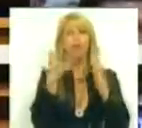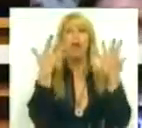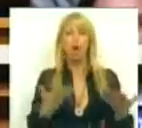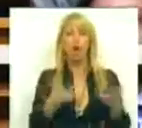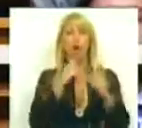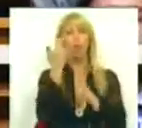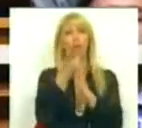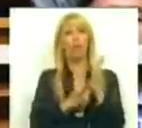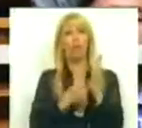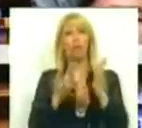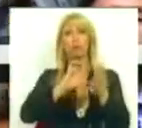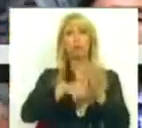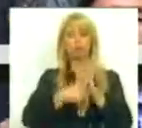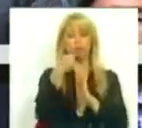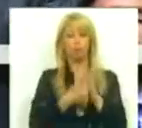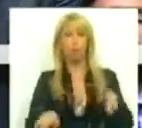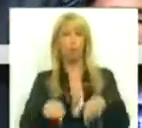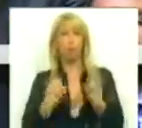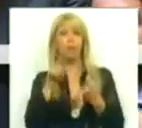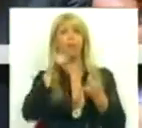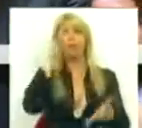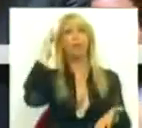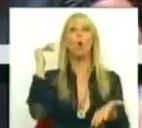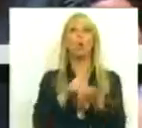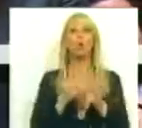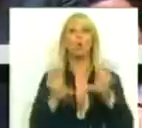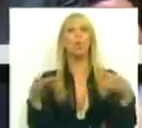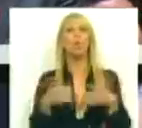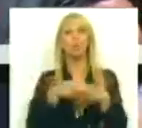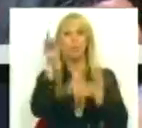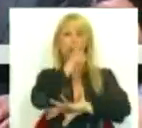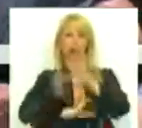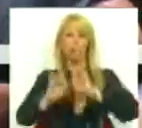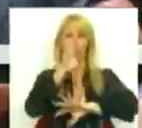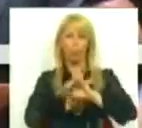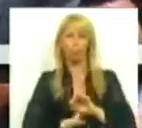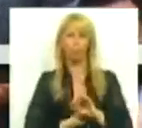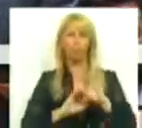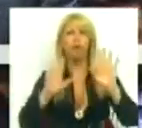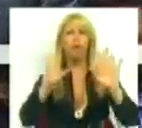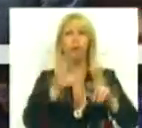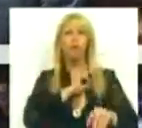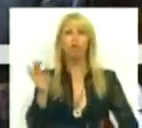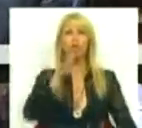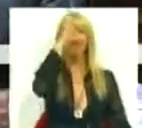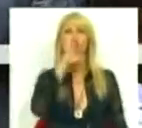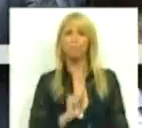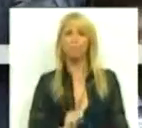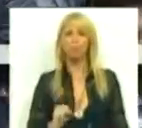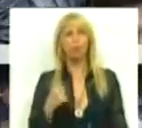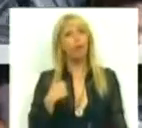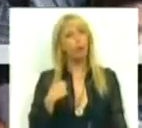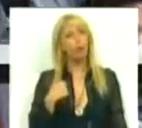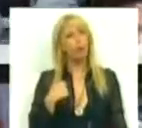projetos de resolução dos partidos aqui, quer nas conclusões do Conselho Europeu. Mas, Sr. Primeiro-Ministro, eu não queria